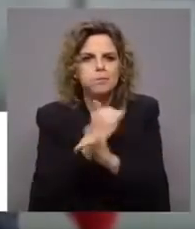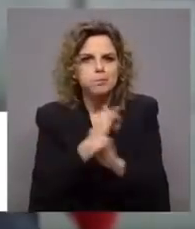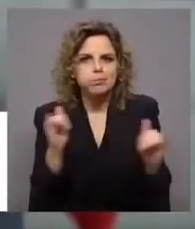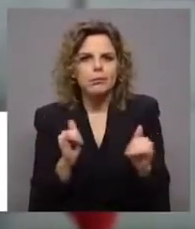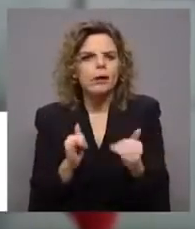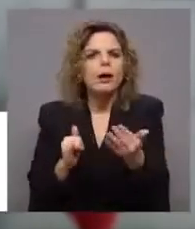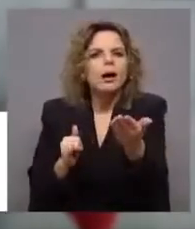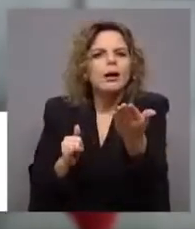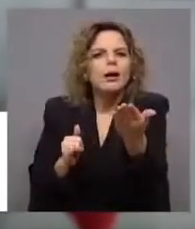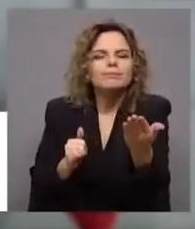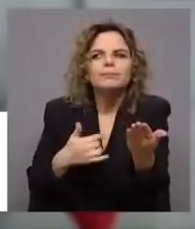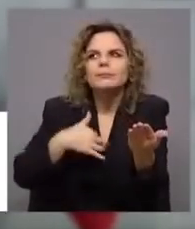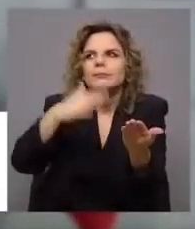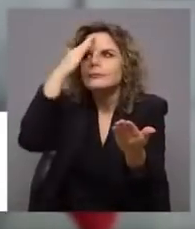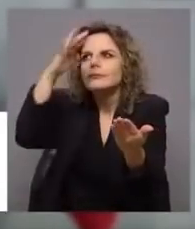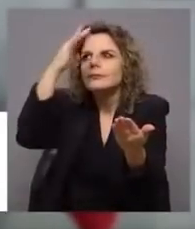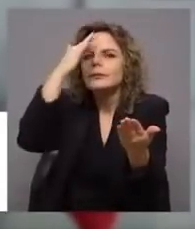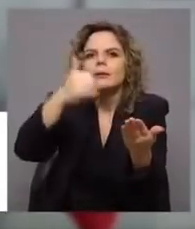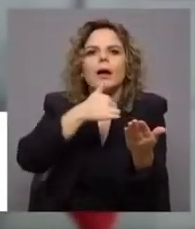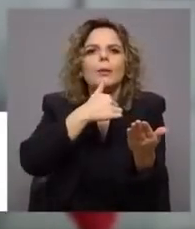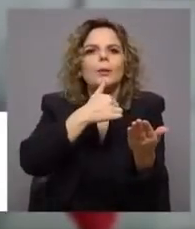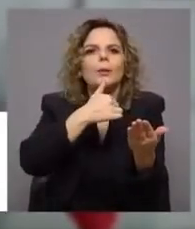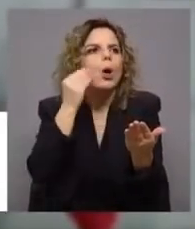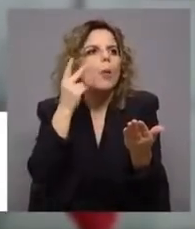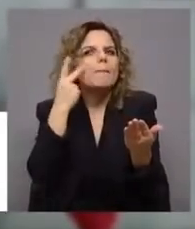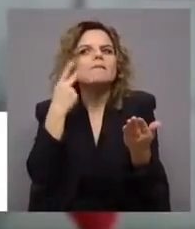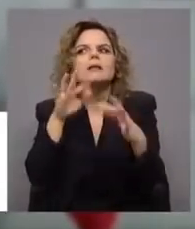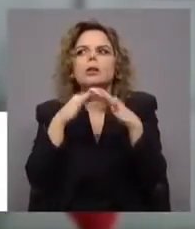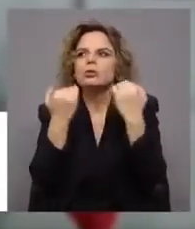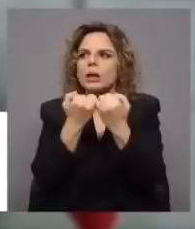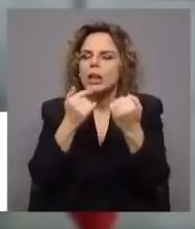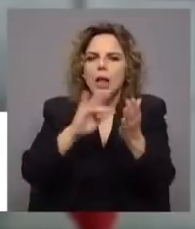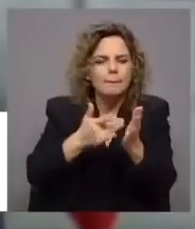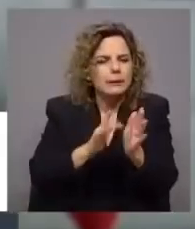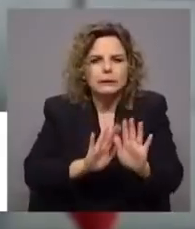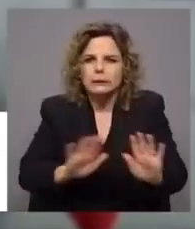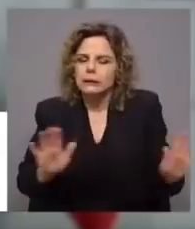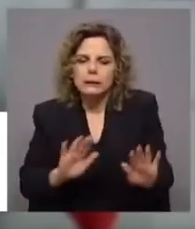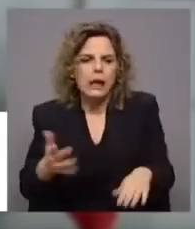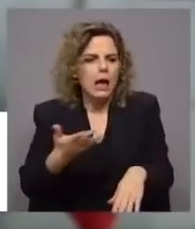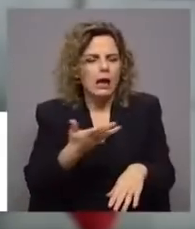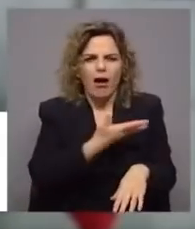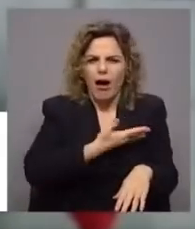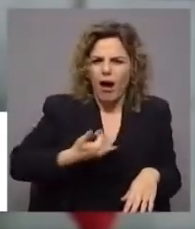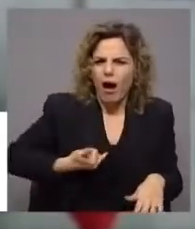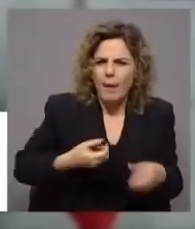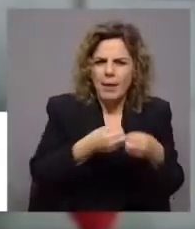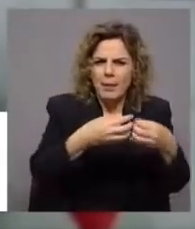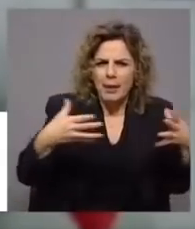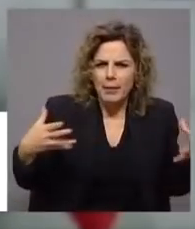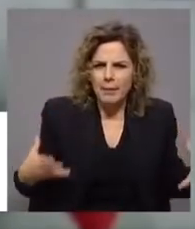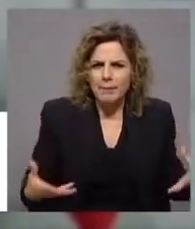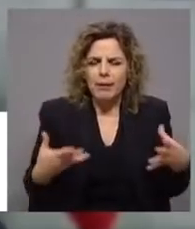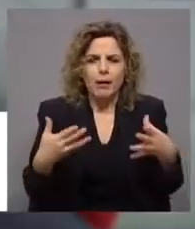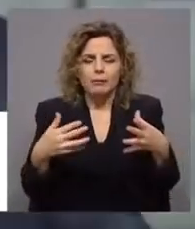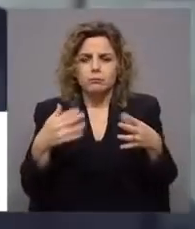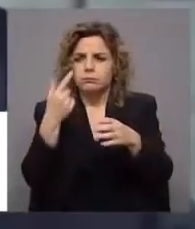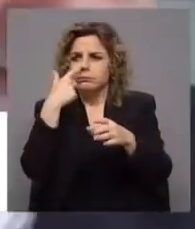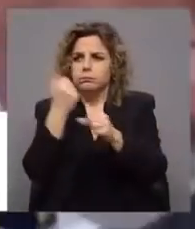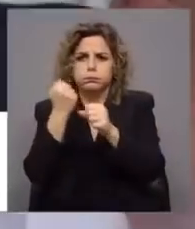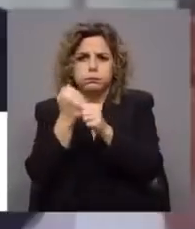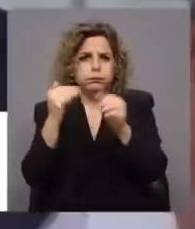você deixar de imaginar como é que está vivendo a sociedade brasileira, com o desemprego, com a queda da massa salarial, e o que é